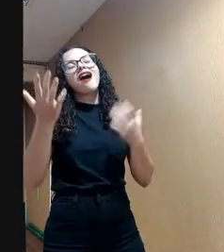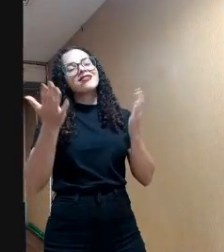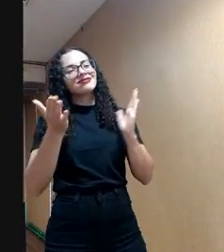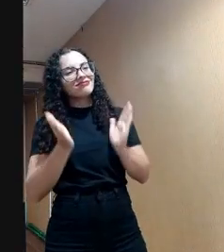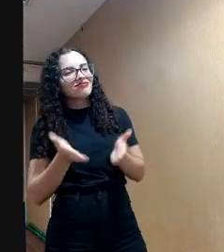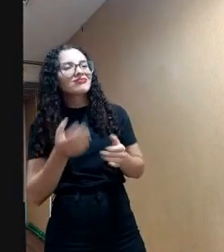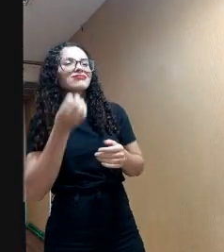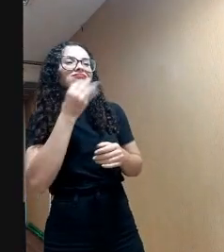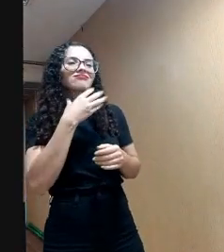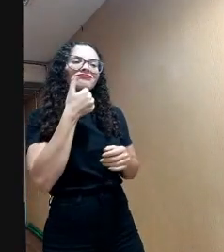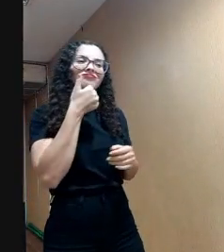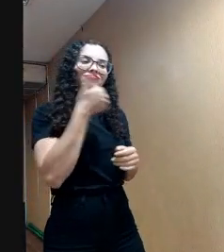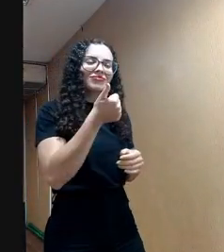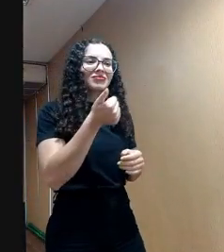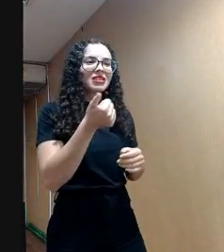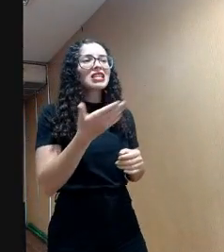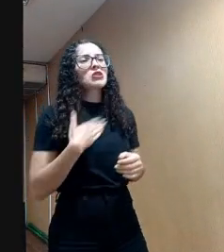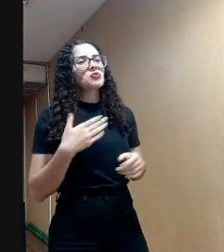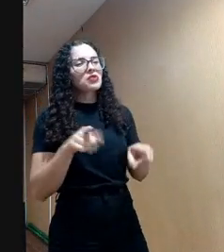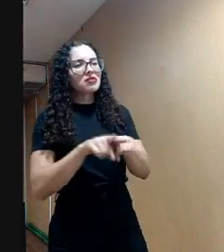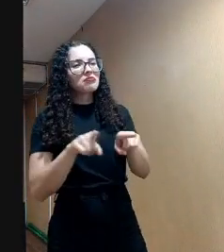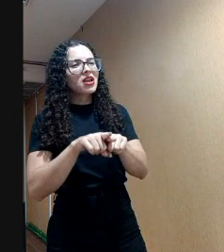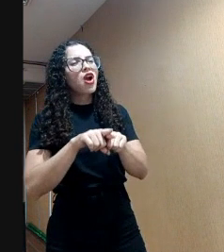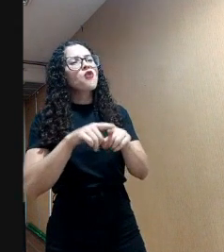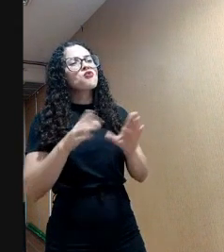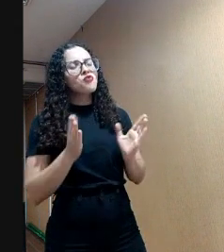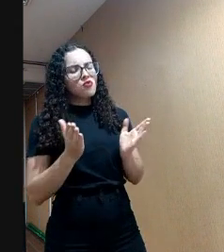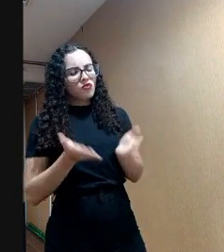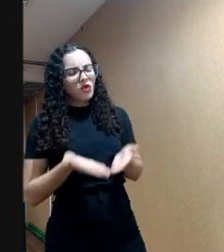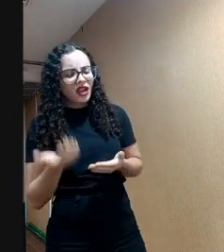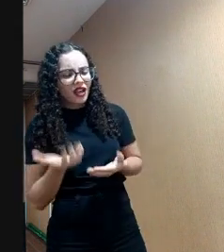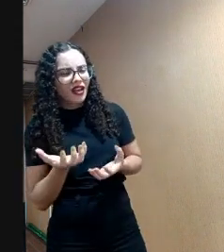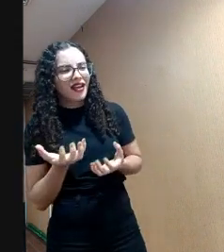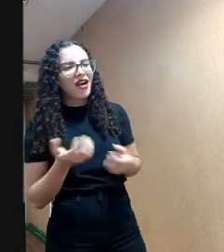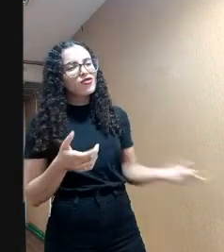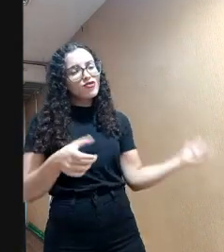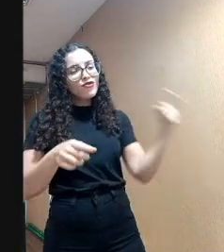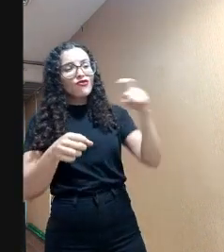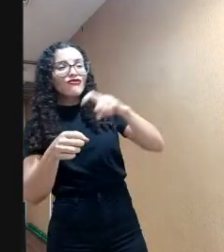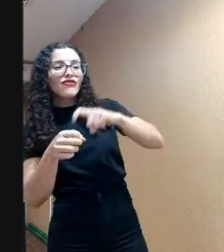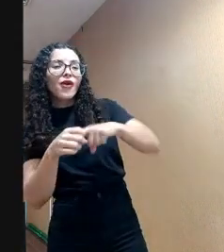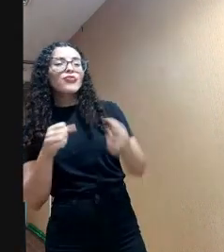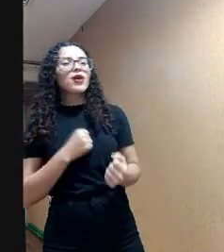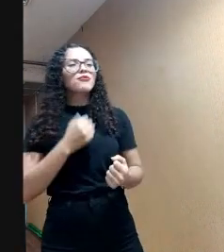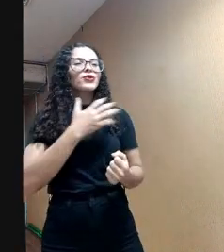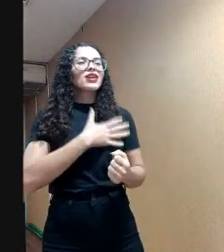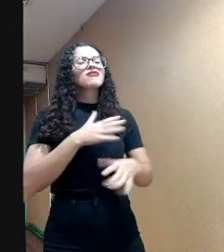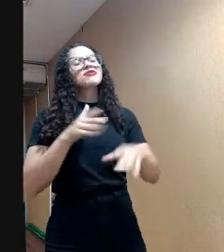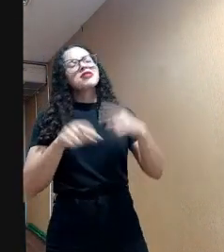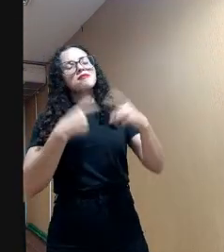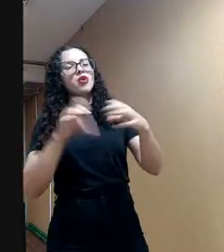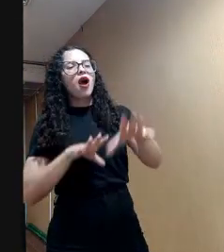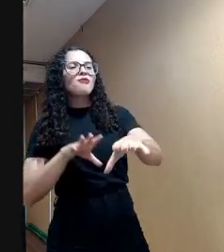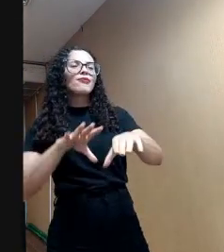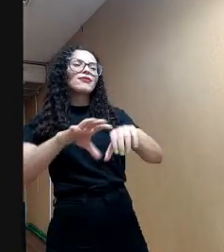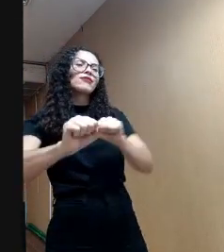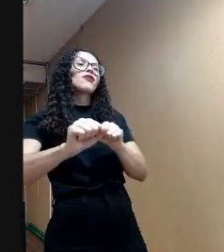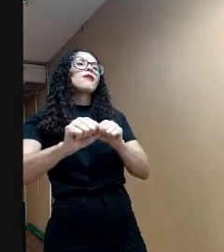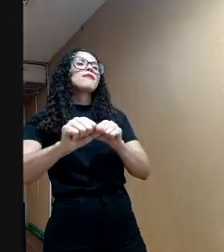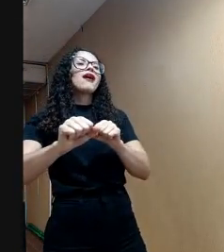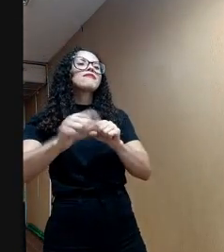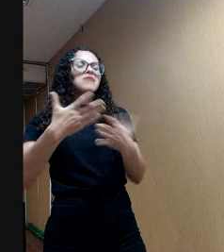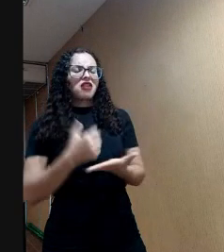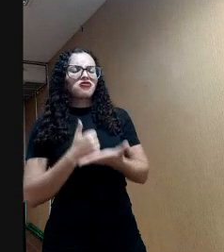não deixem de nos visitar e de contribuir com a formação dos estudantes que vão vir